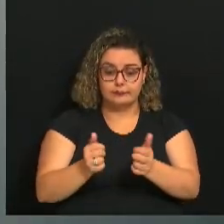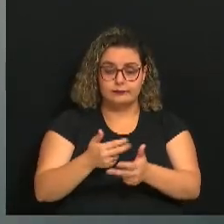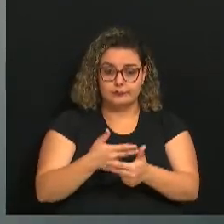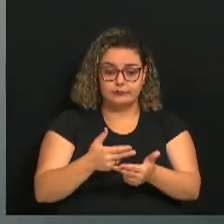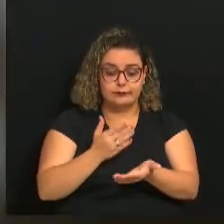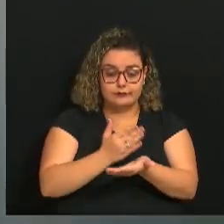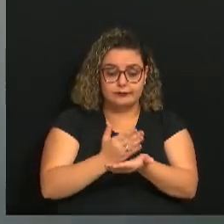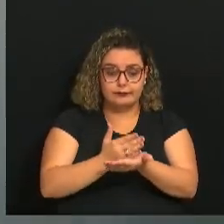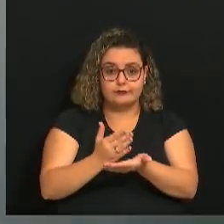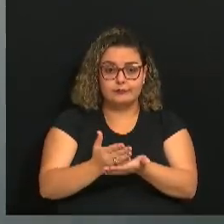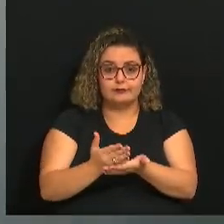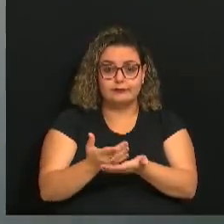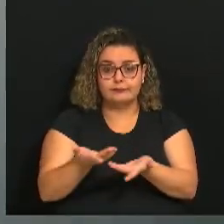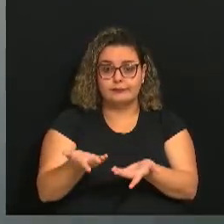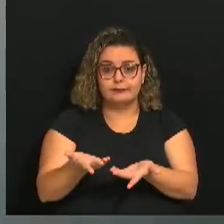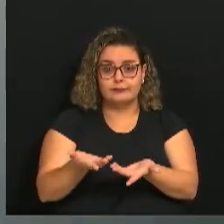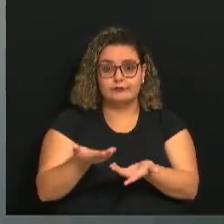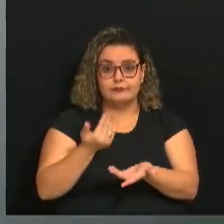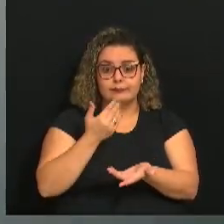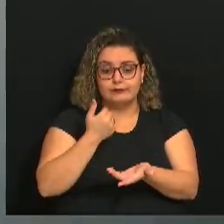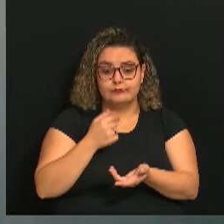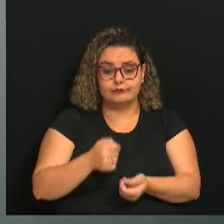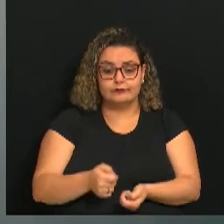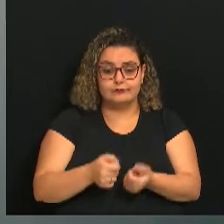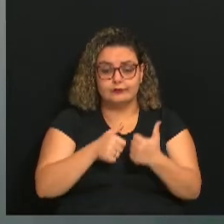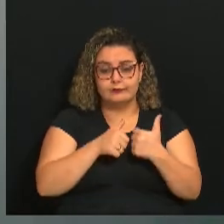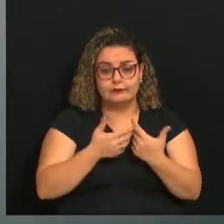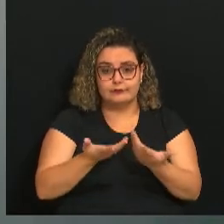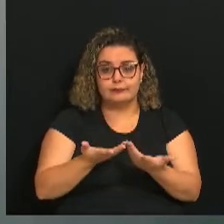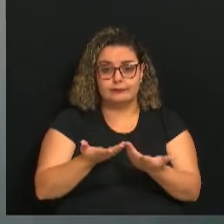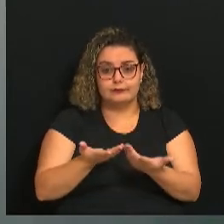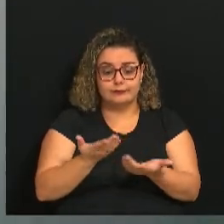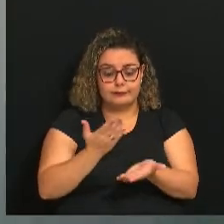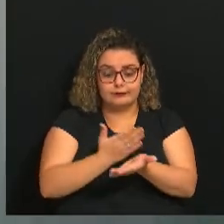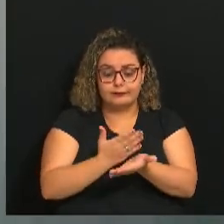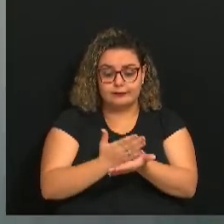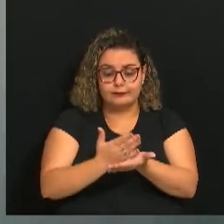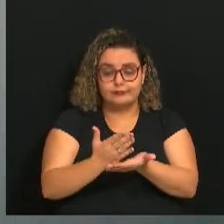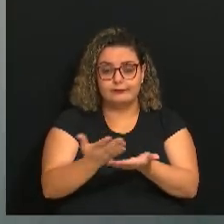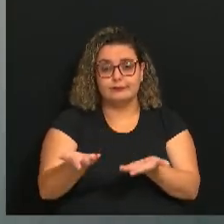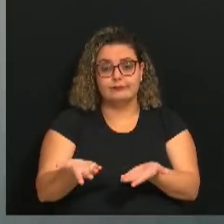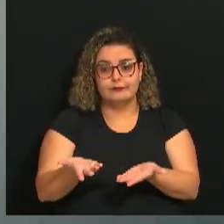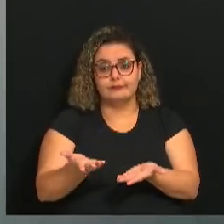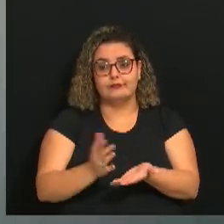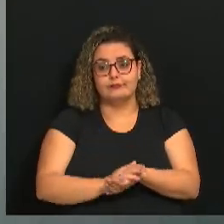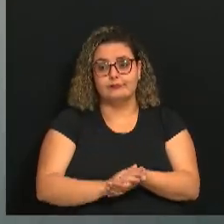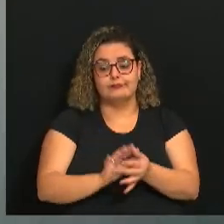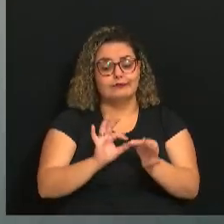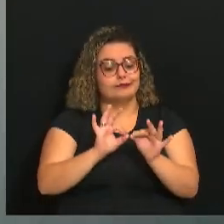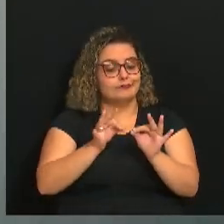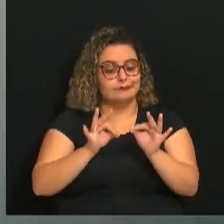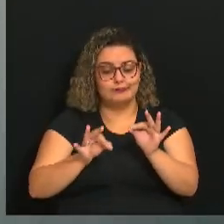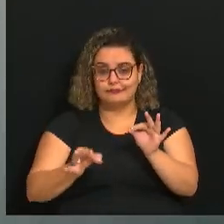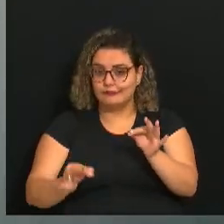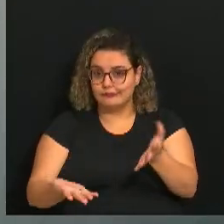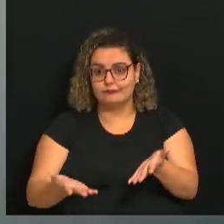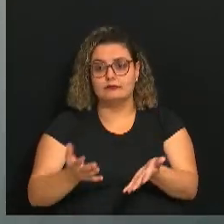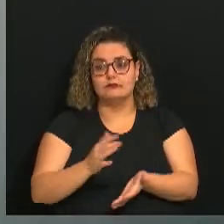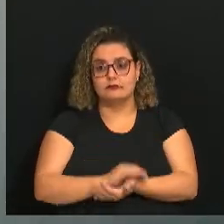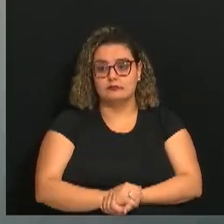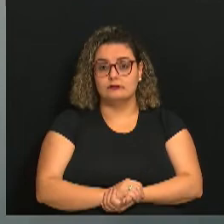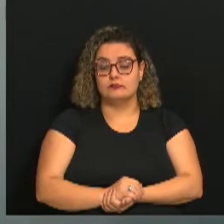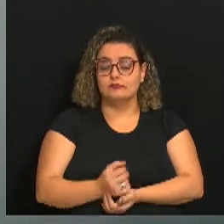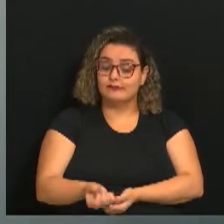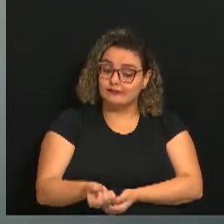pagamento do vale-transporte, o vale-refeição. Enfim, a gente poderia fazer a discussão por horas disso aqui, né? Mas que é uma coisa meio